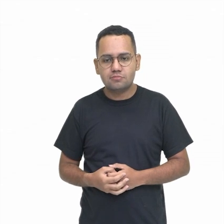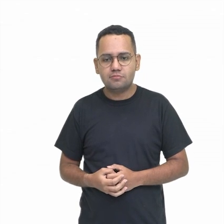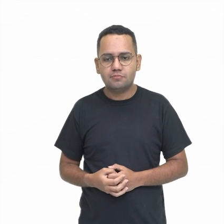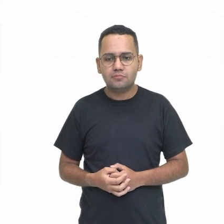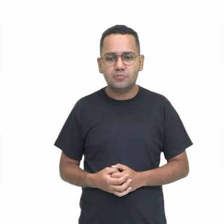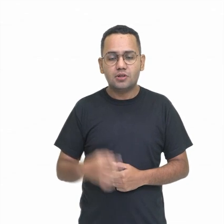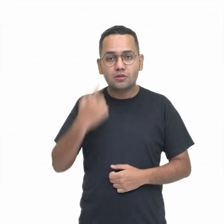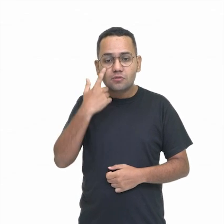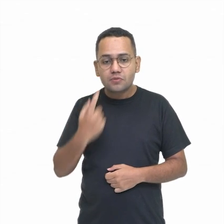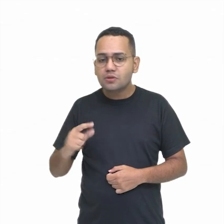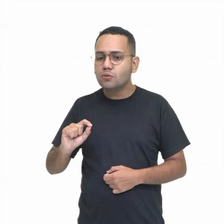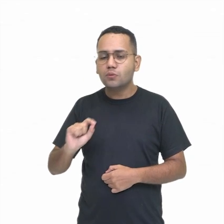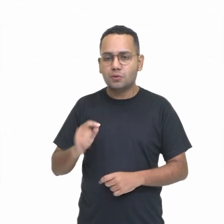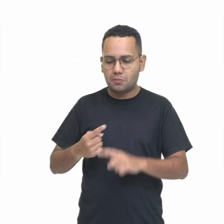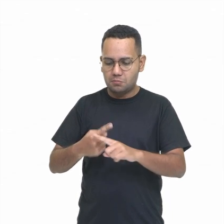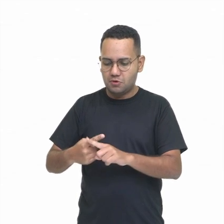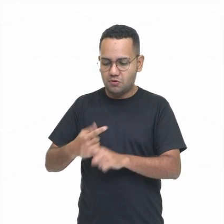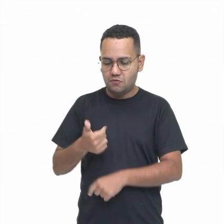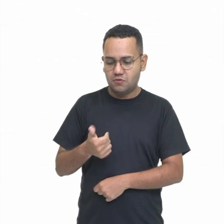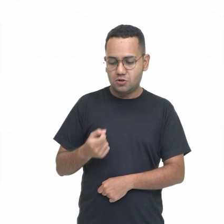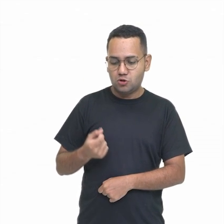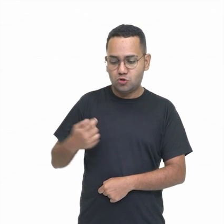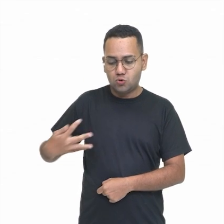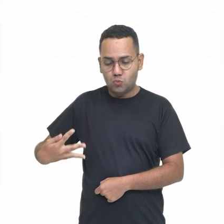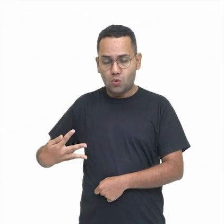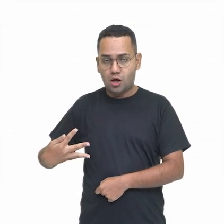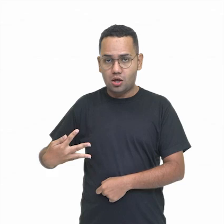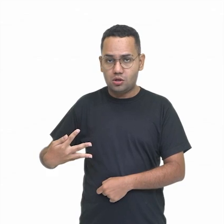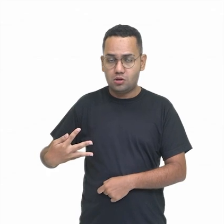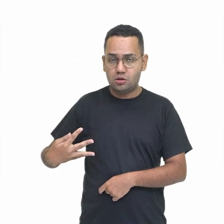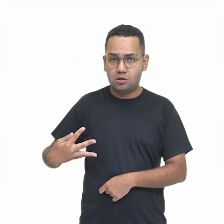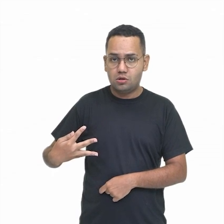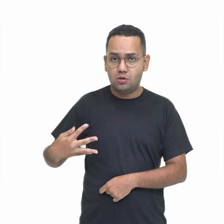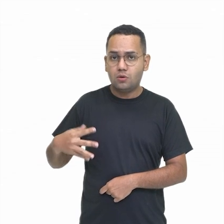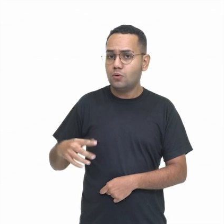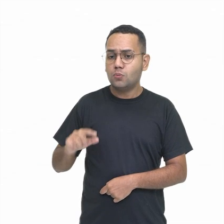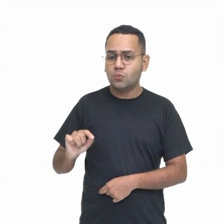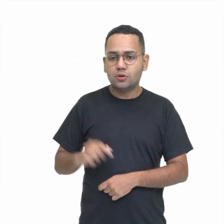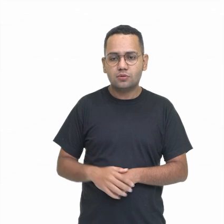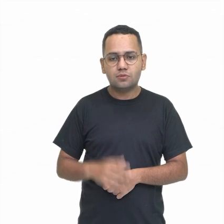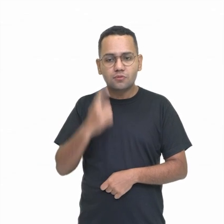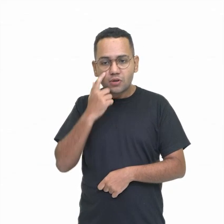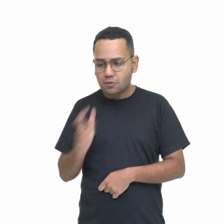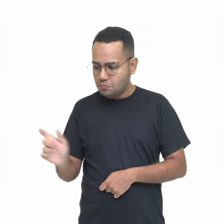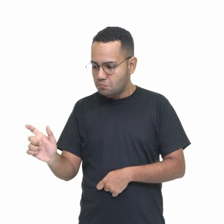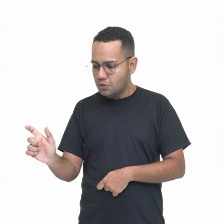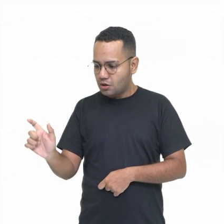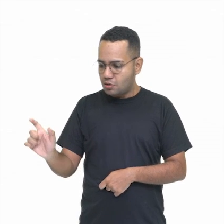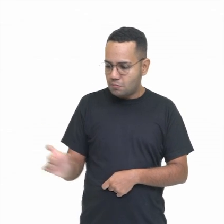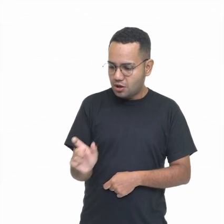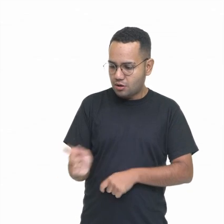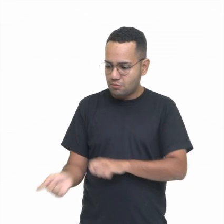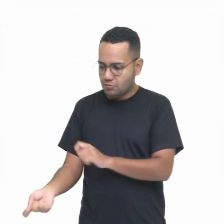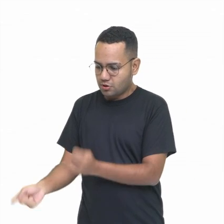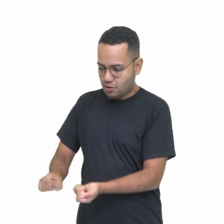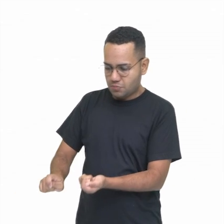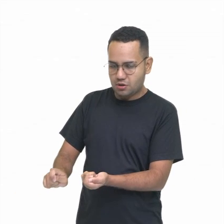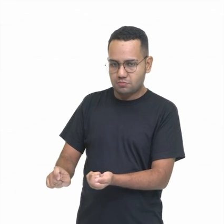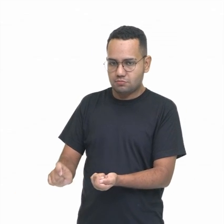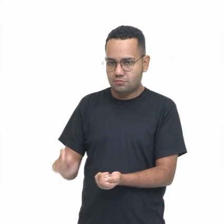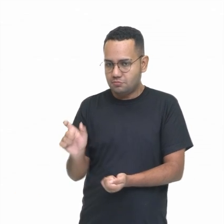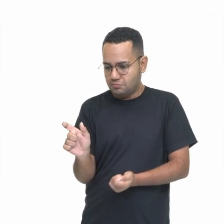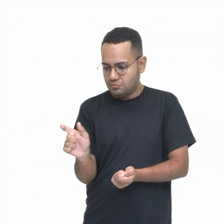de 1024 né Isso se você quiser transformar de gigab para megabyte ou então de